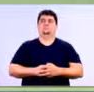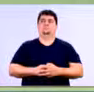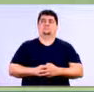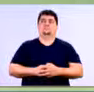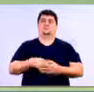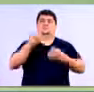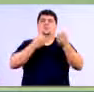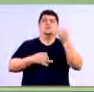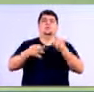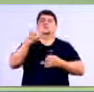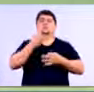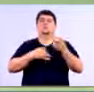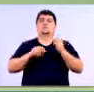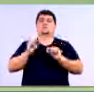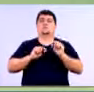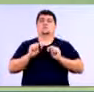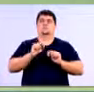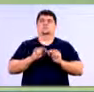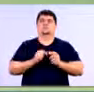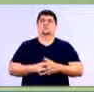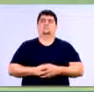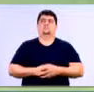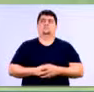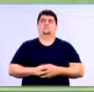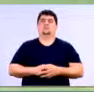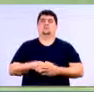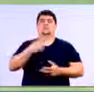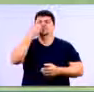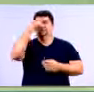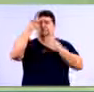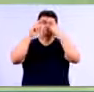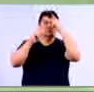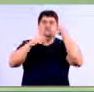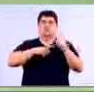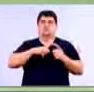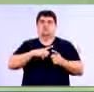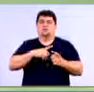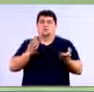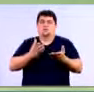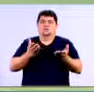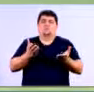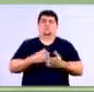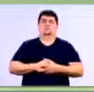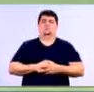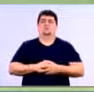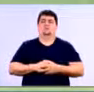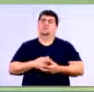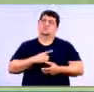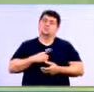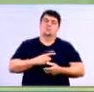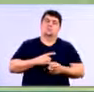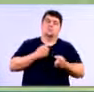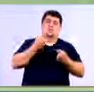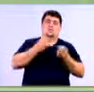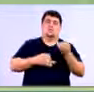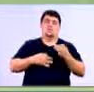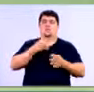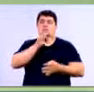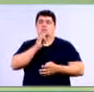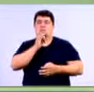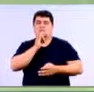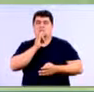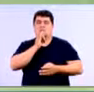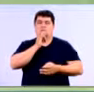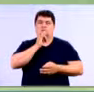gente está falando do mapa mental aí, né, professor? Algumas ideias que nós estamos trabalhando com elas hoje? Isso, aí a gente falou da questão